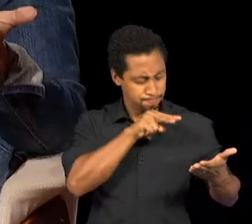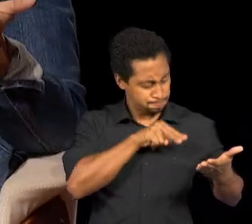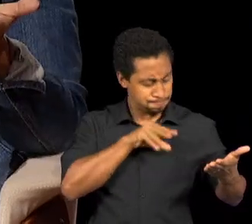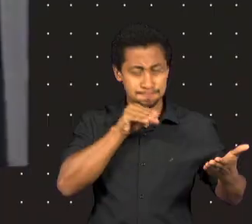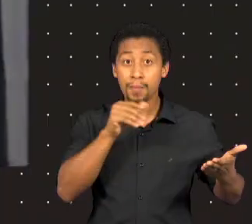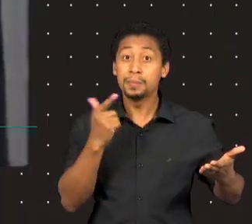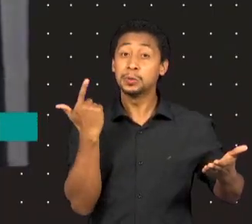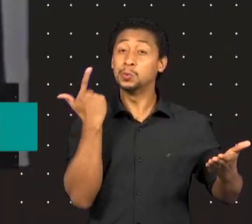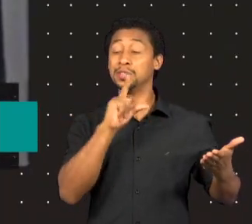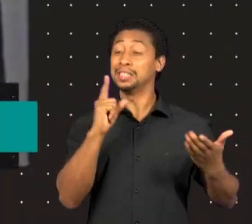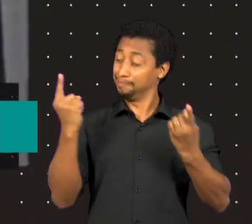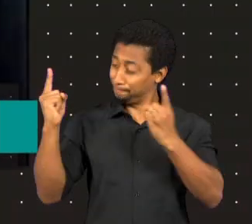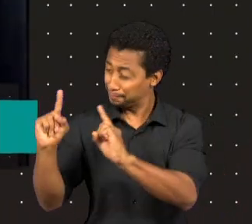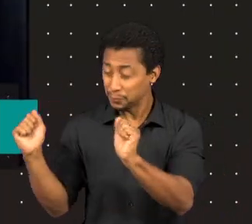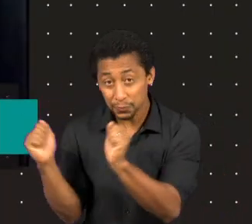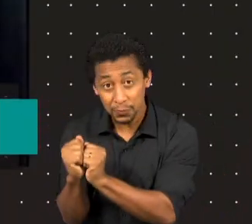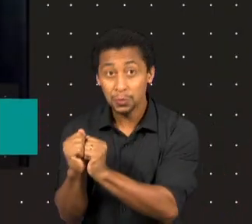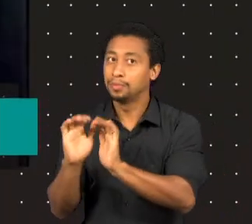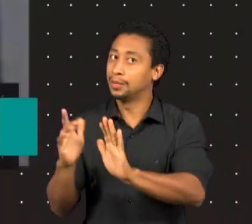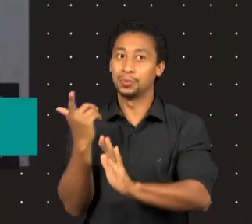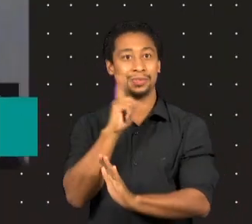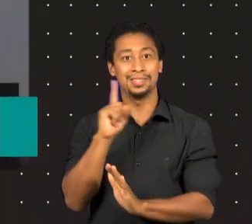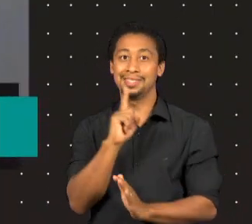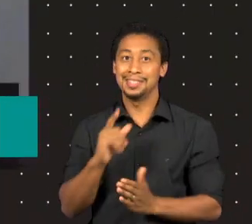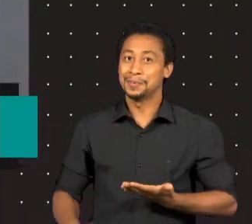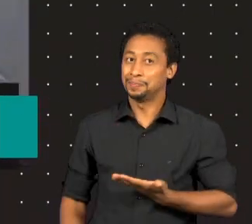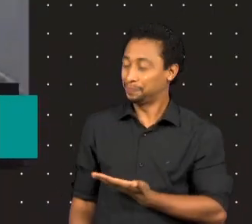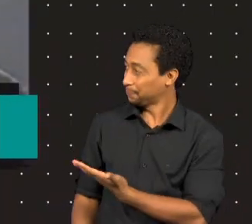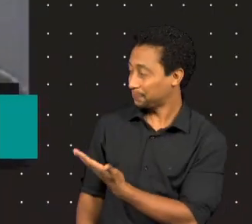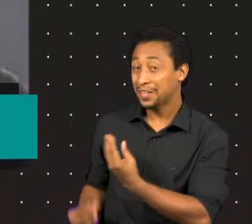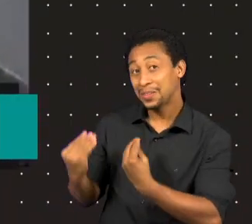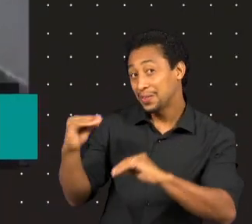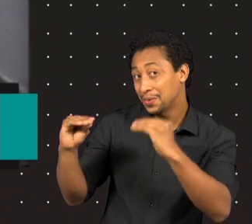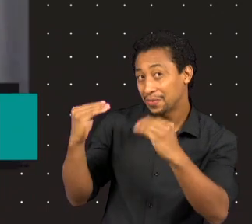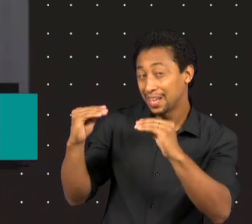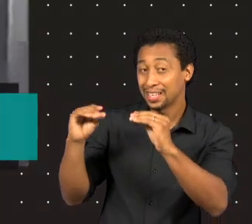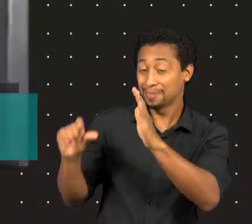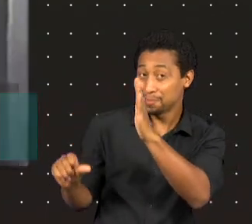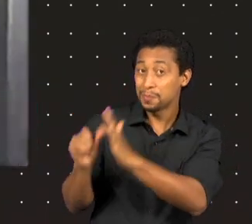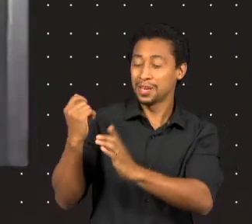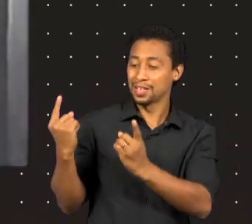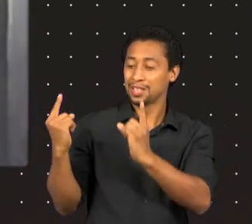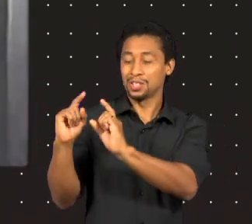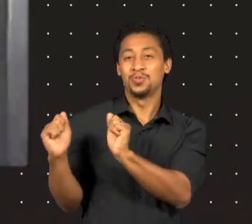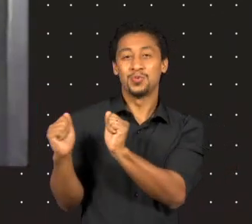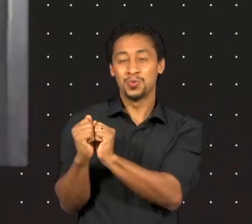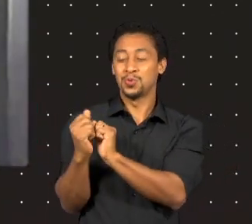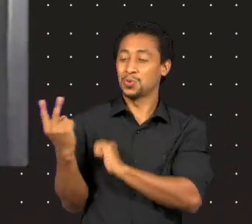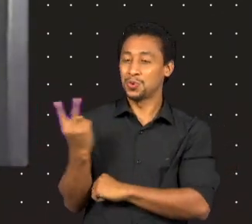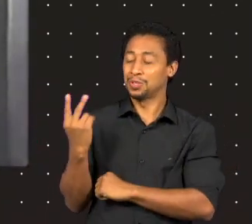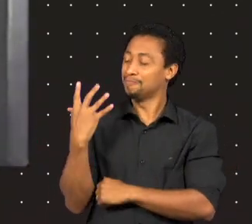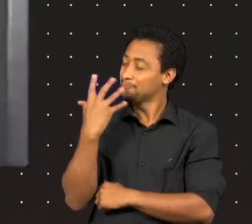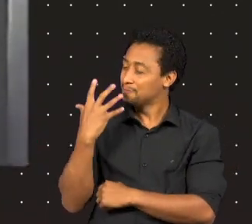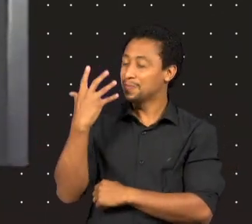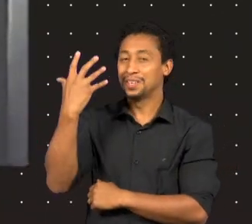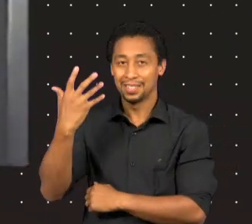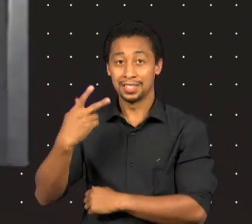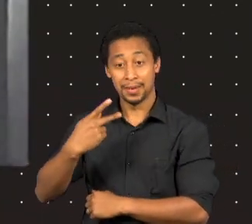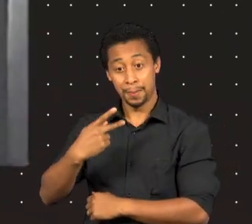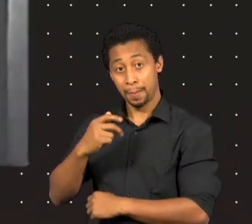Paulo César Grande, que também era a primeira novela dele, e a gente fazia um par romântico. E eu ensaiava em casa para ver se ficava mais